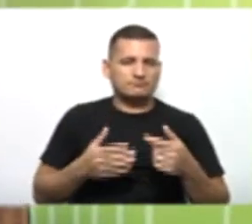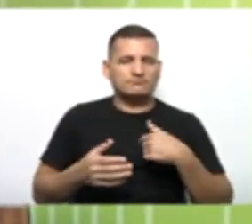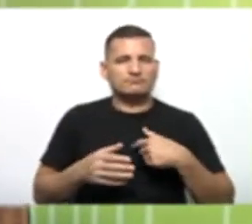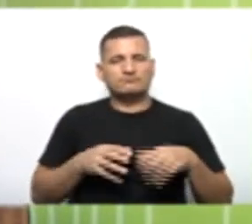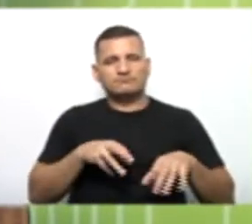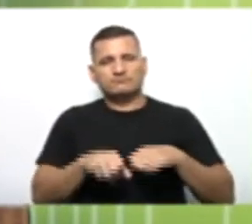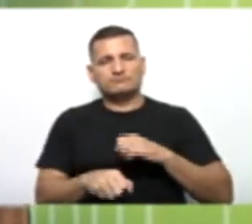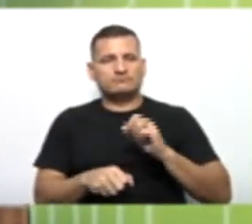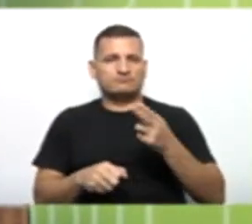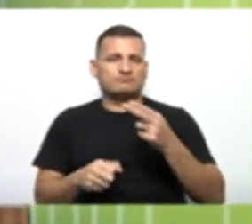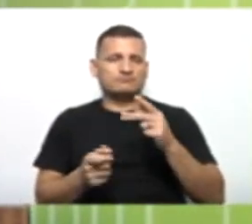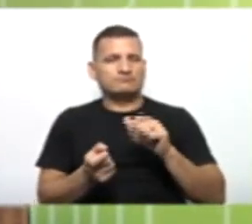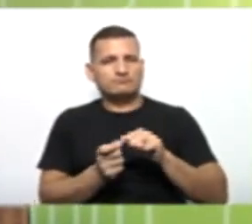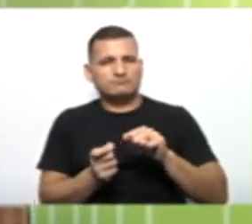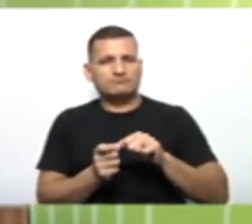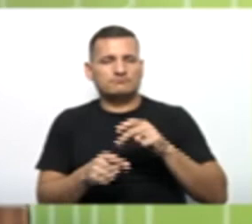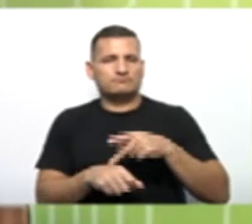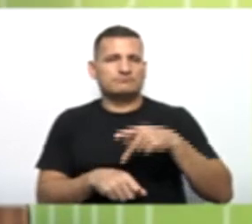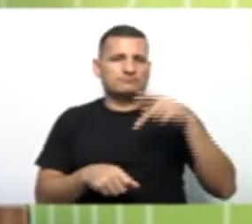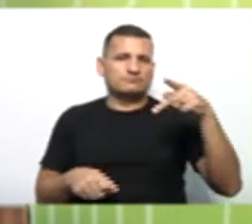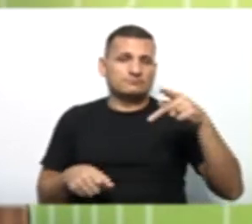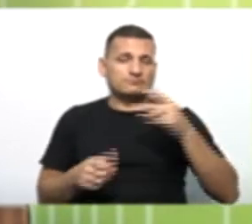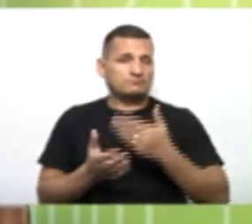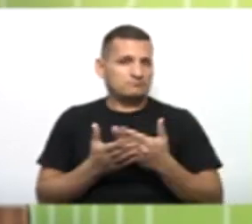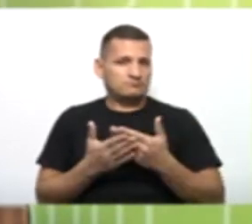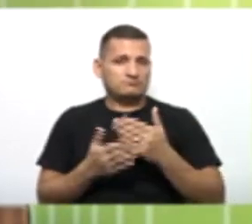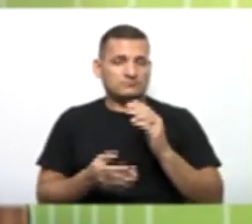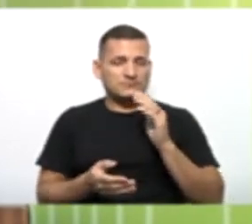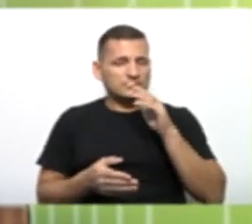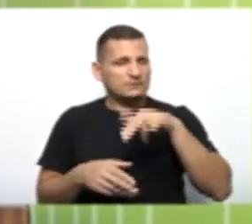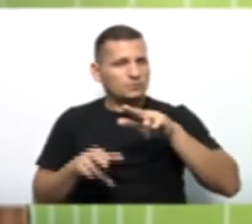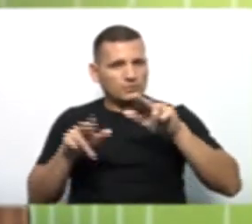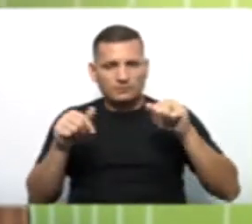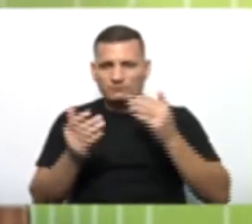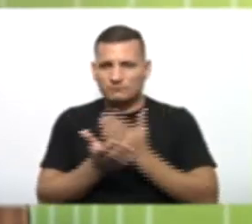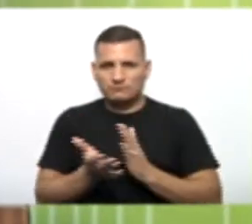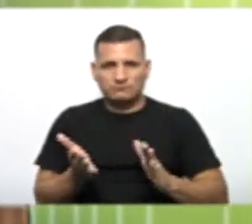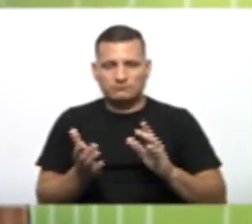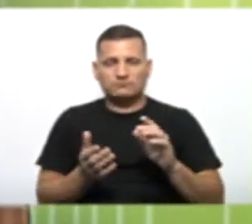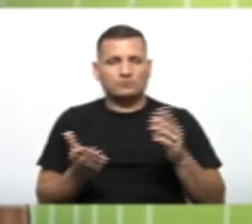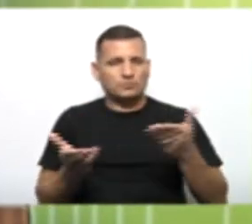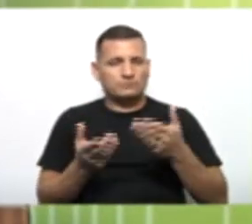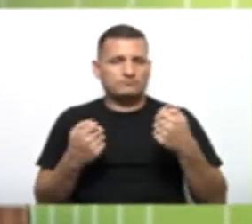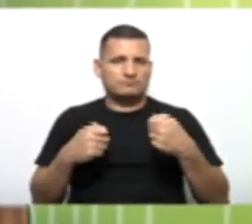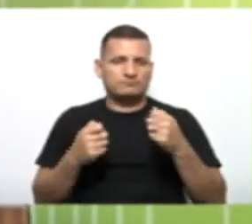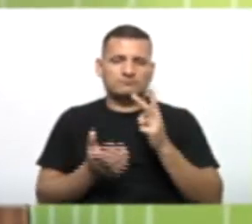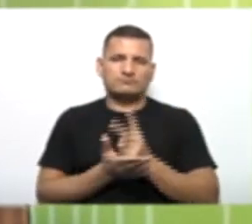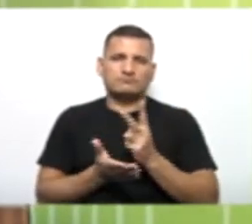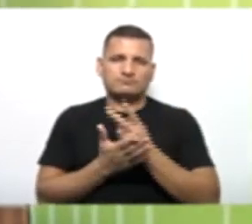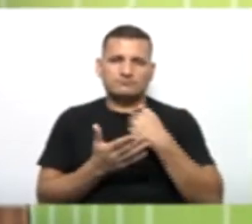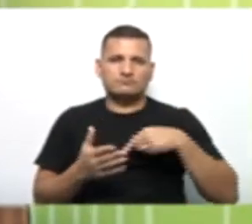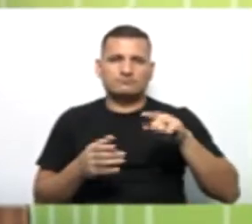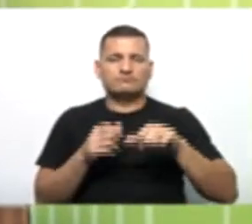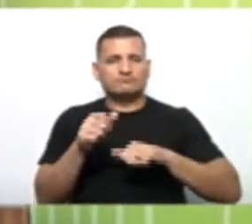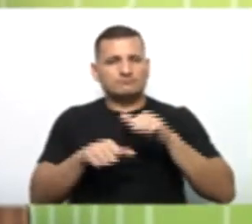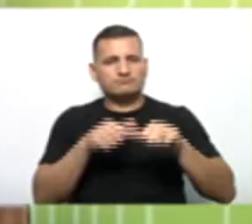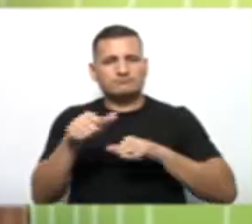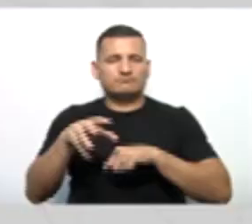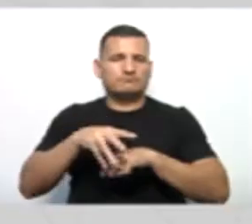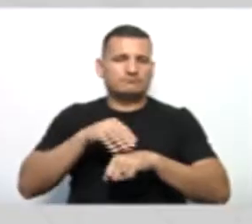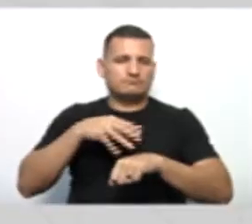ou ter feito uma pós-graduação o escudo ele não acaba nunca né principalmente hoje precisamos estar sempre nos atualizando